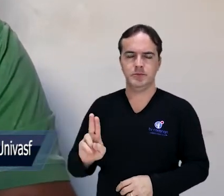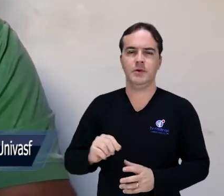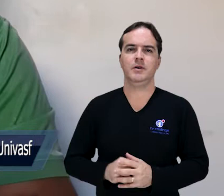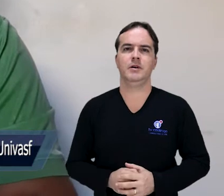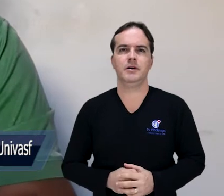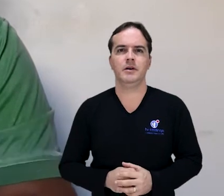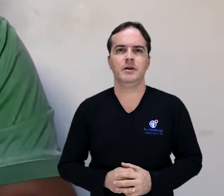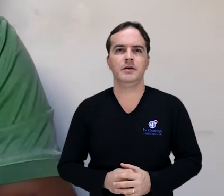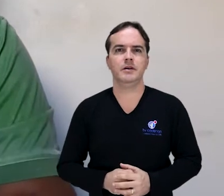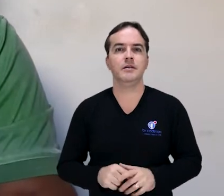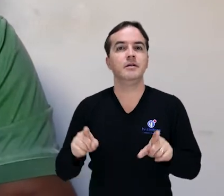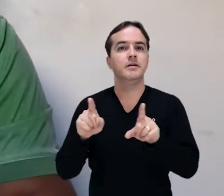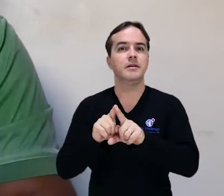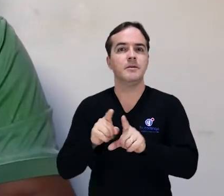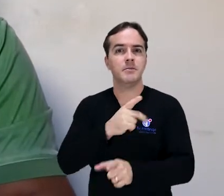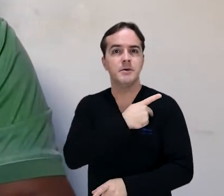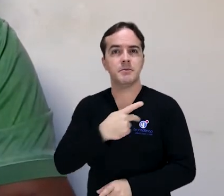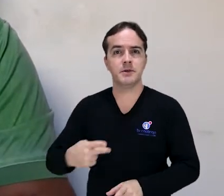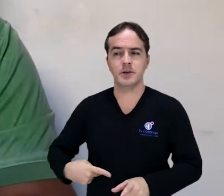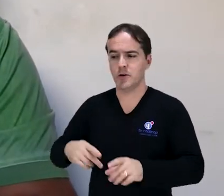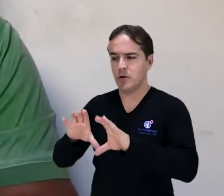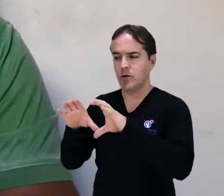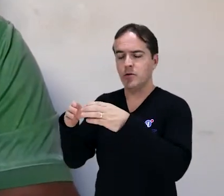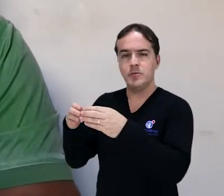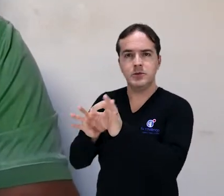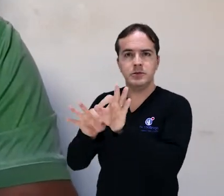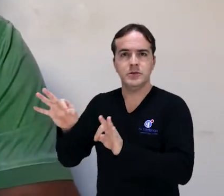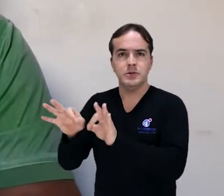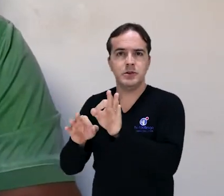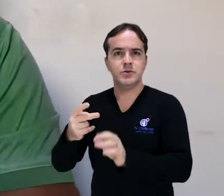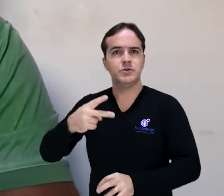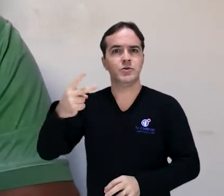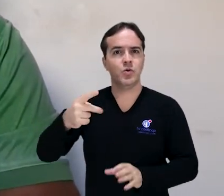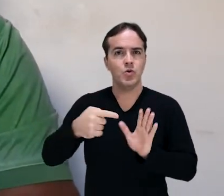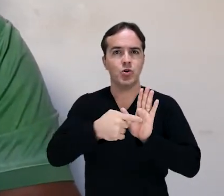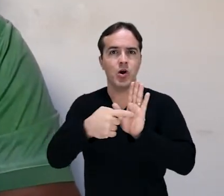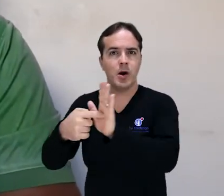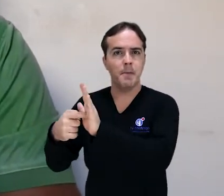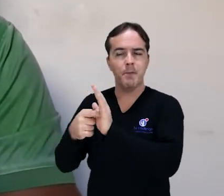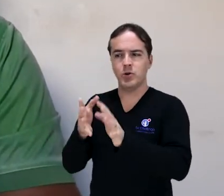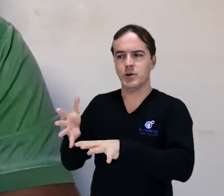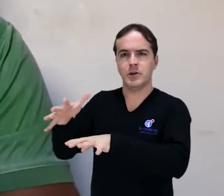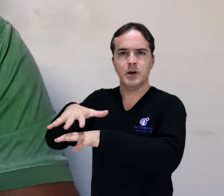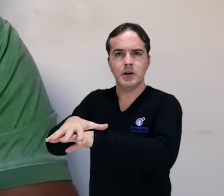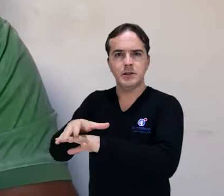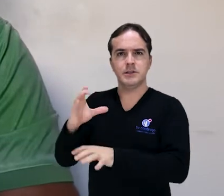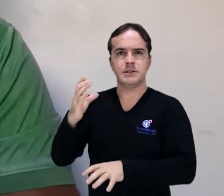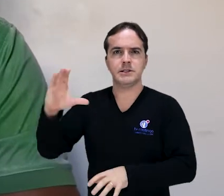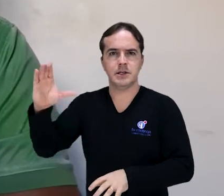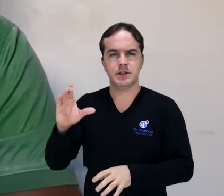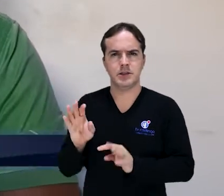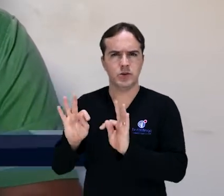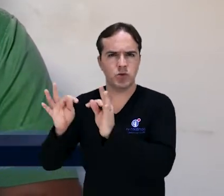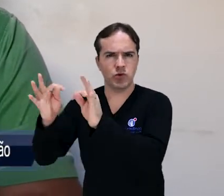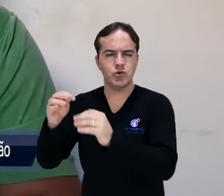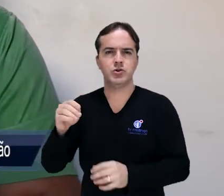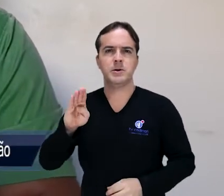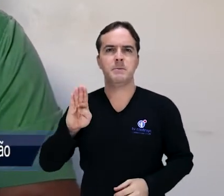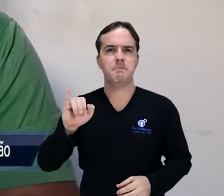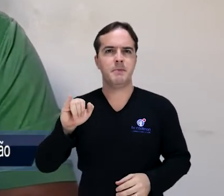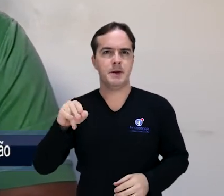Francisco e presidente da Comissão organizadora na 2ª mostra de integração e conhecimento da biologia a mente viu